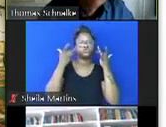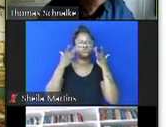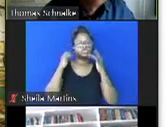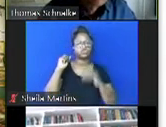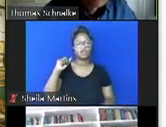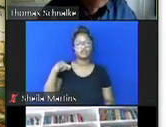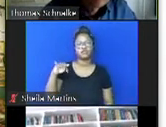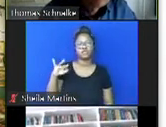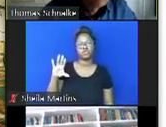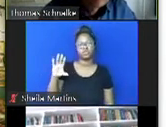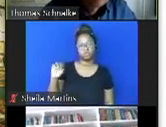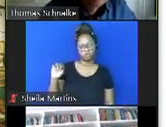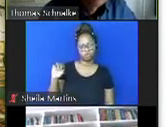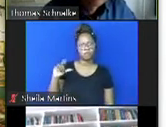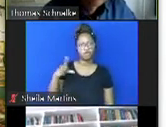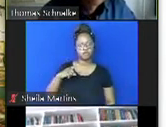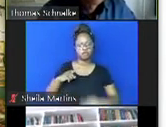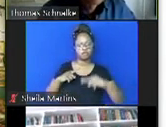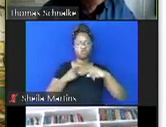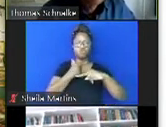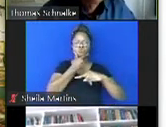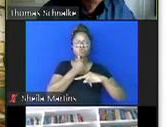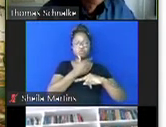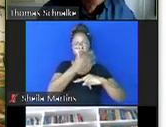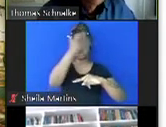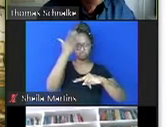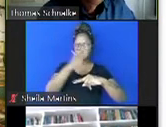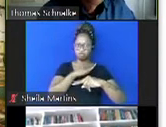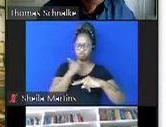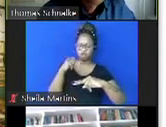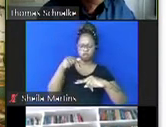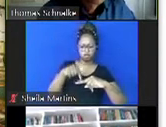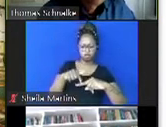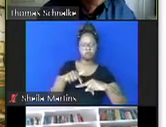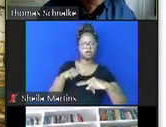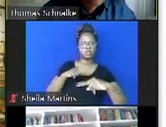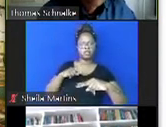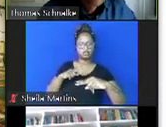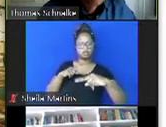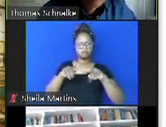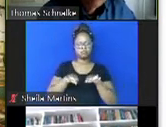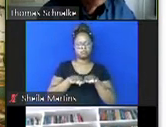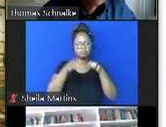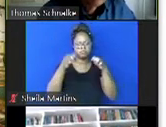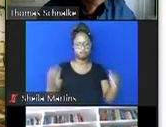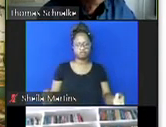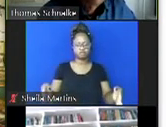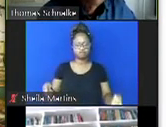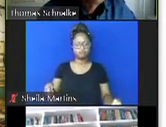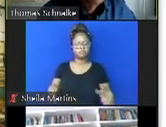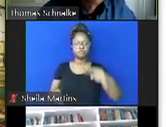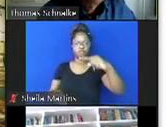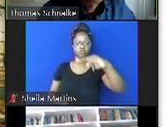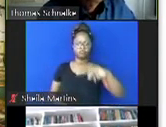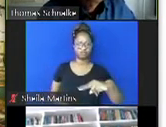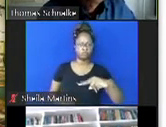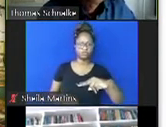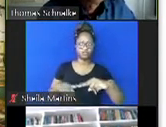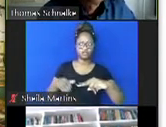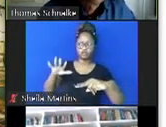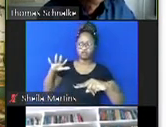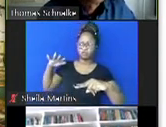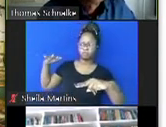nós temos o cadáver sendo apresentado no centro de uma mesa e a plateia,